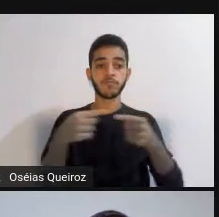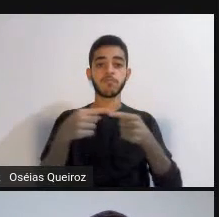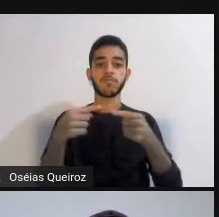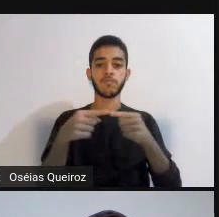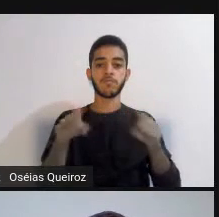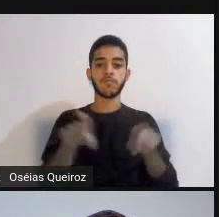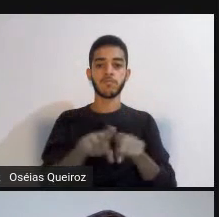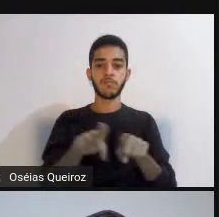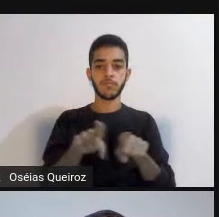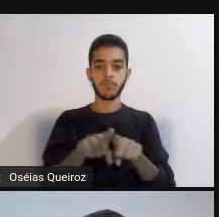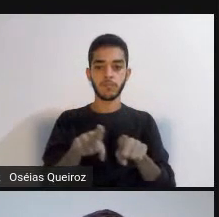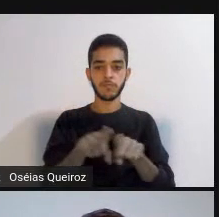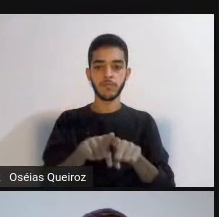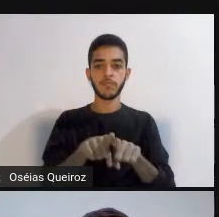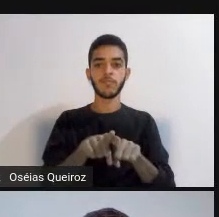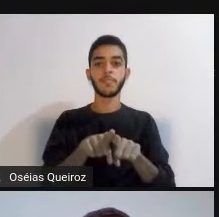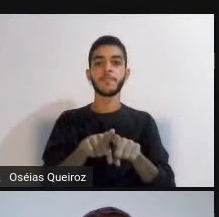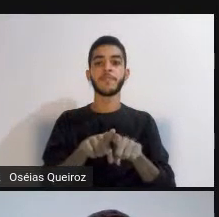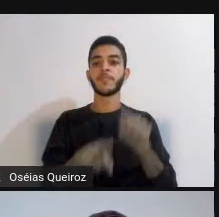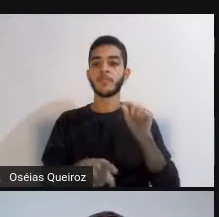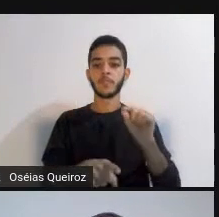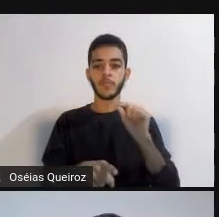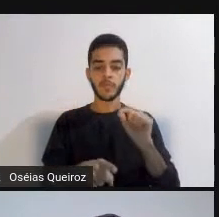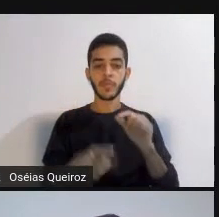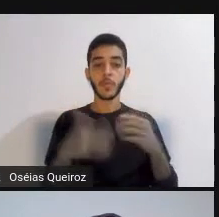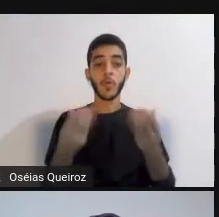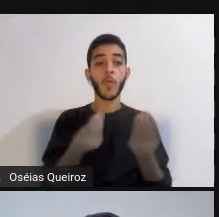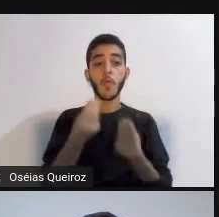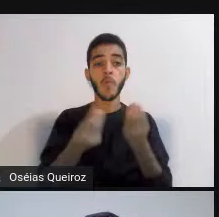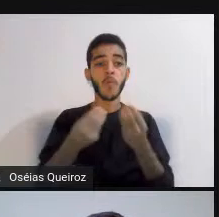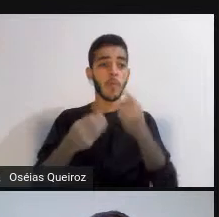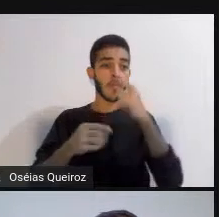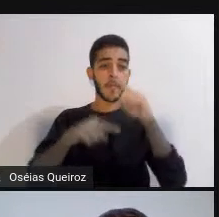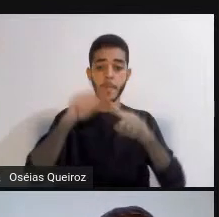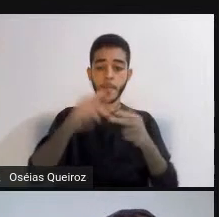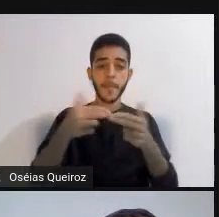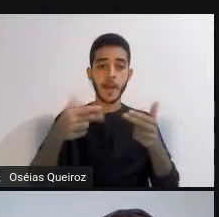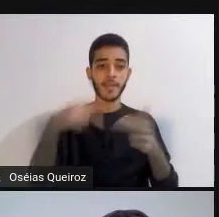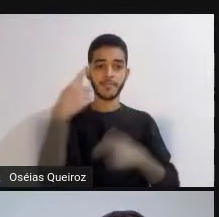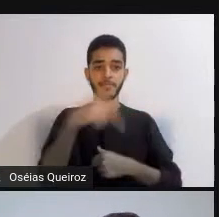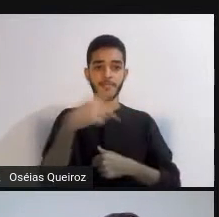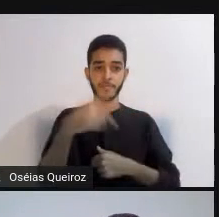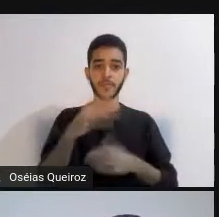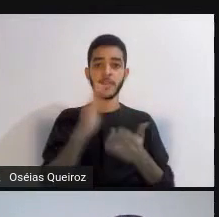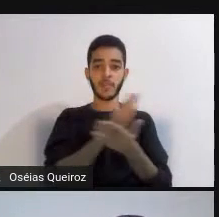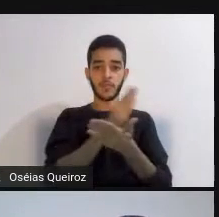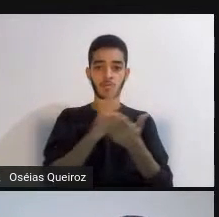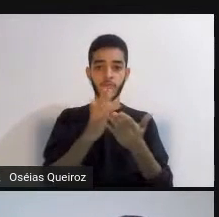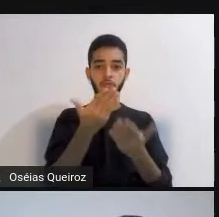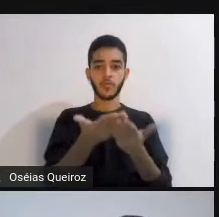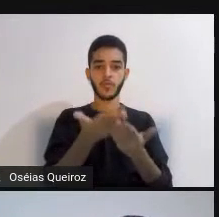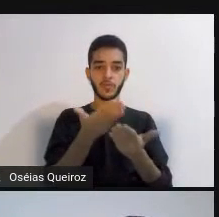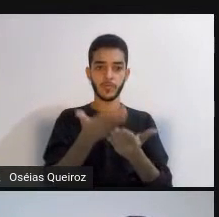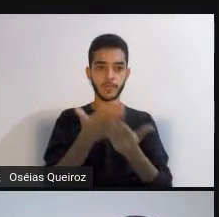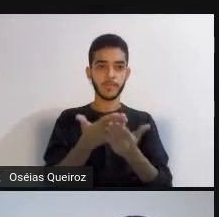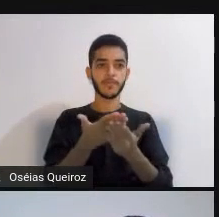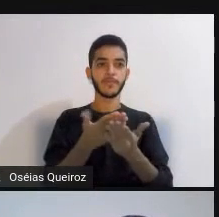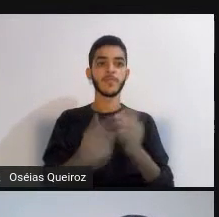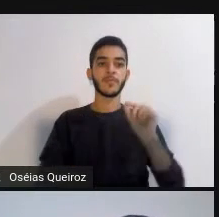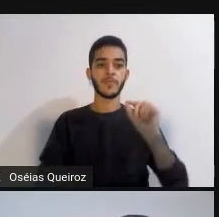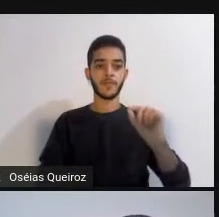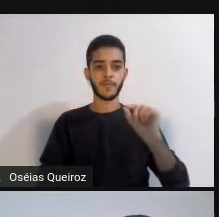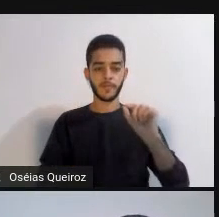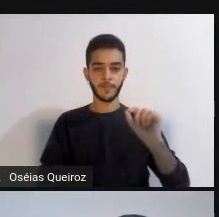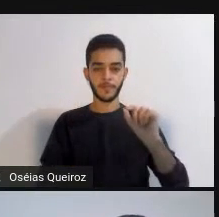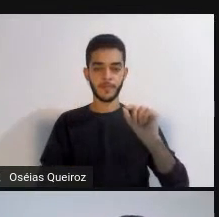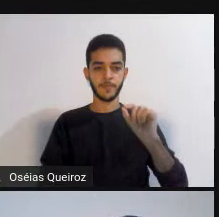na flutuabilidade desses materiais. Então, por isso que alguns estudos que levam em consideração